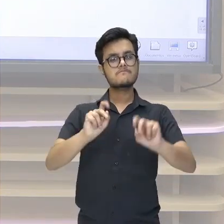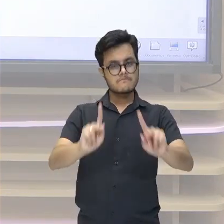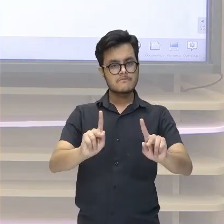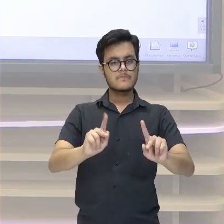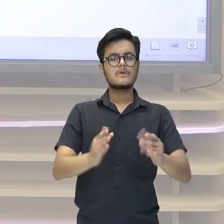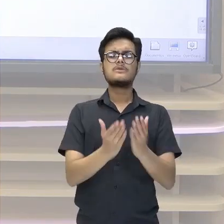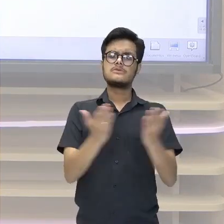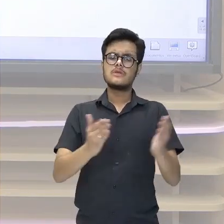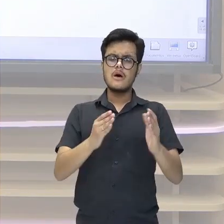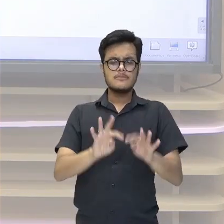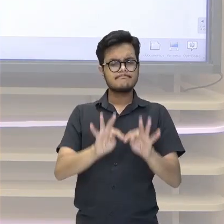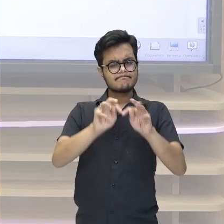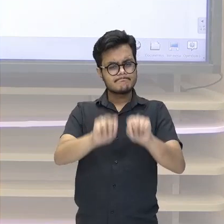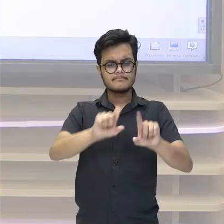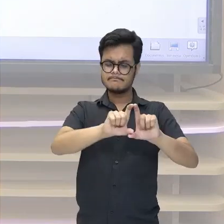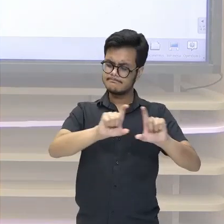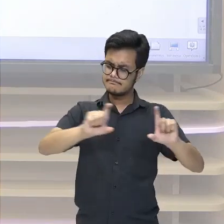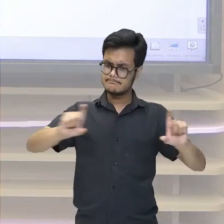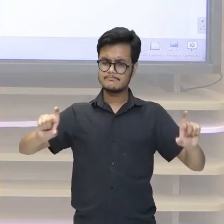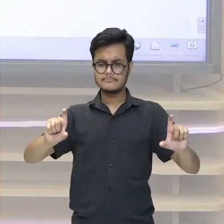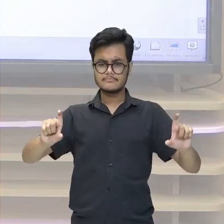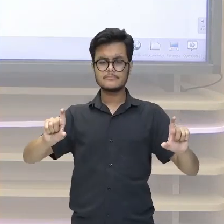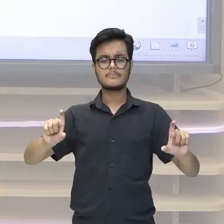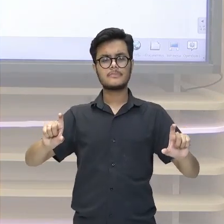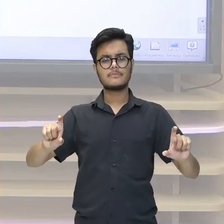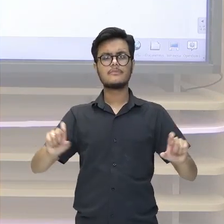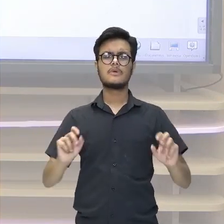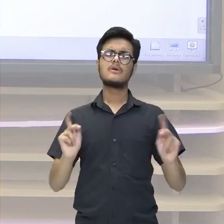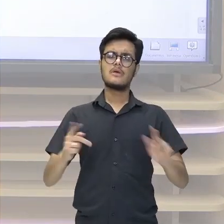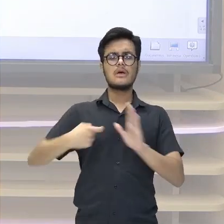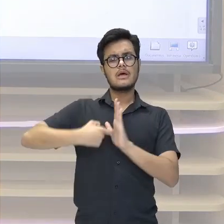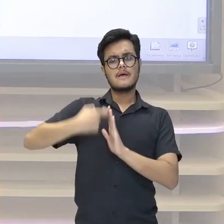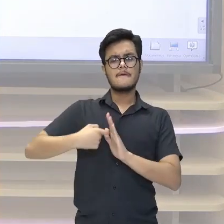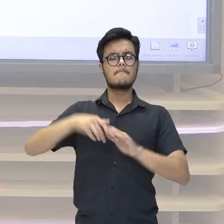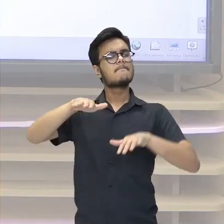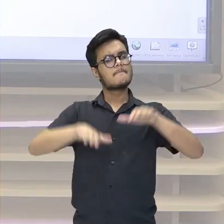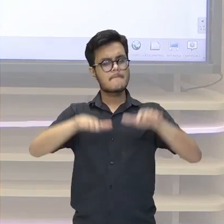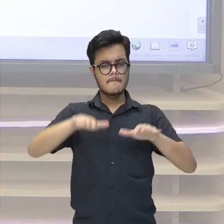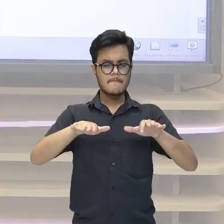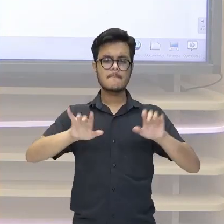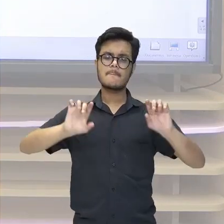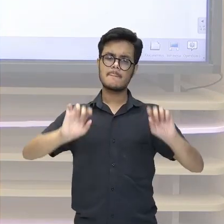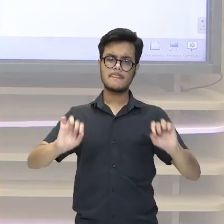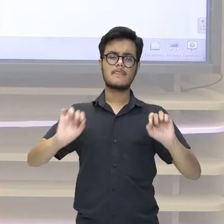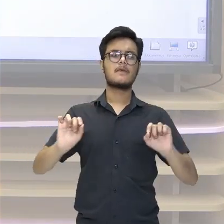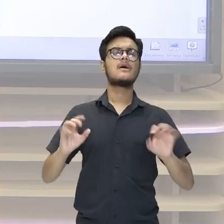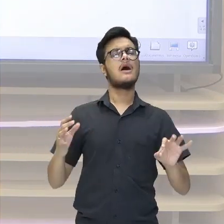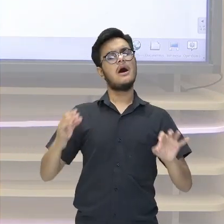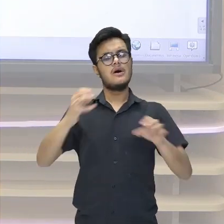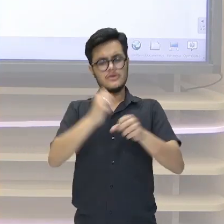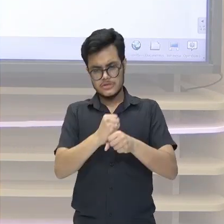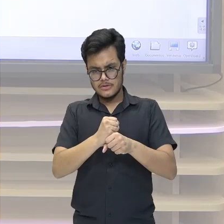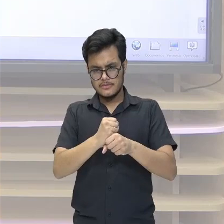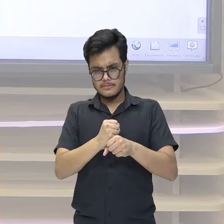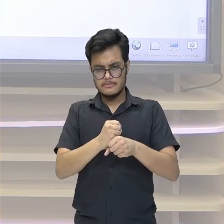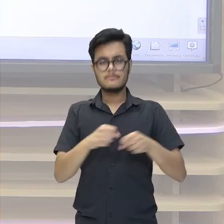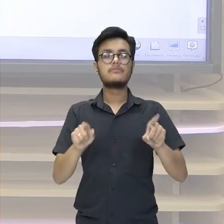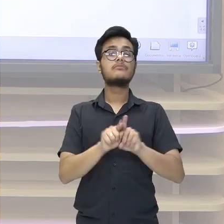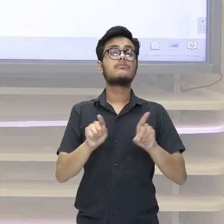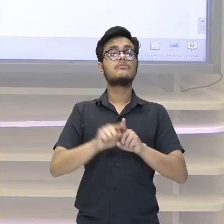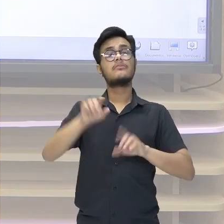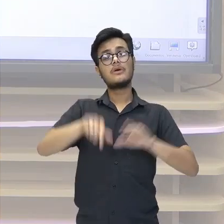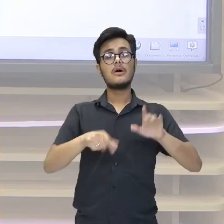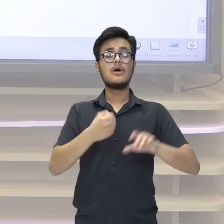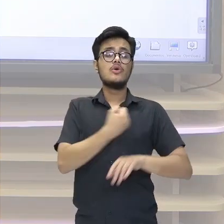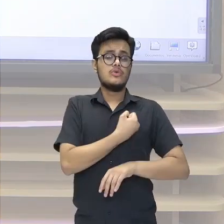de fatores, né, que soma a unidade com a taxa vai depender da quantidade de acréscimos que aquele determinado